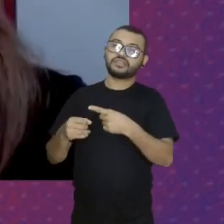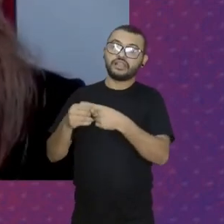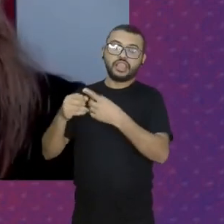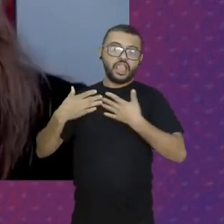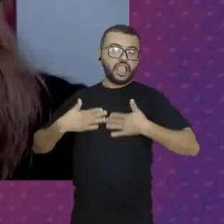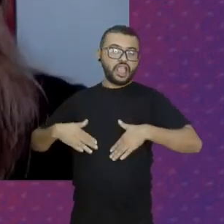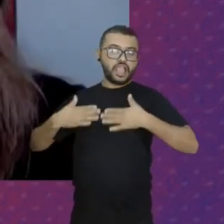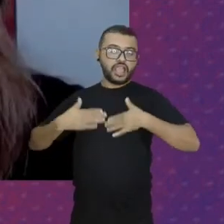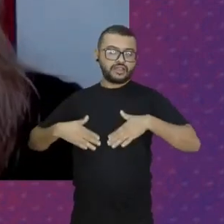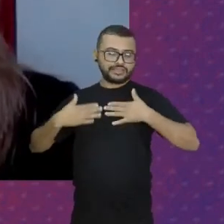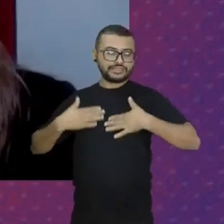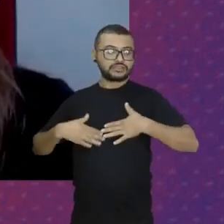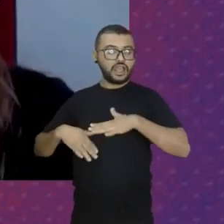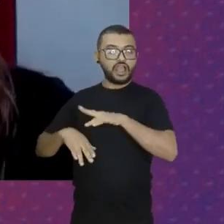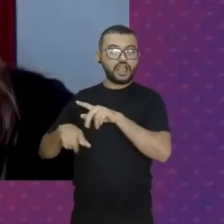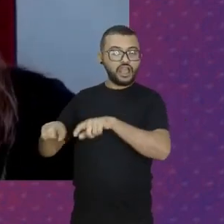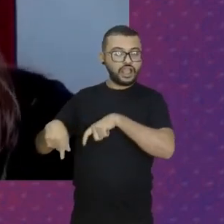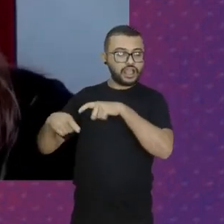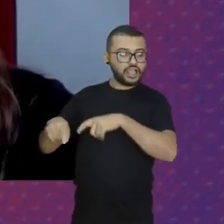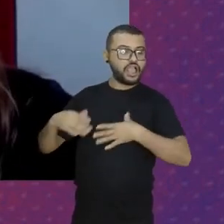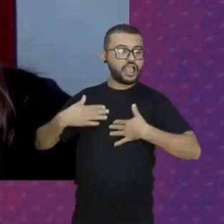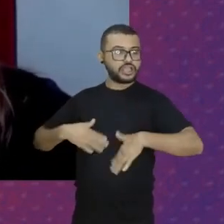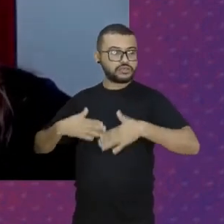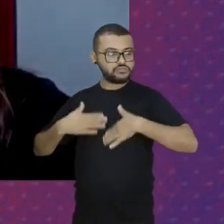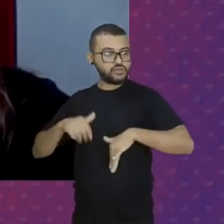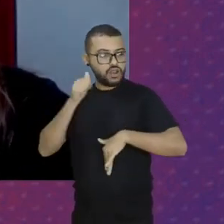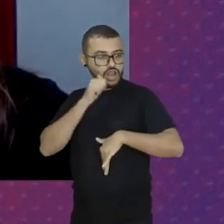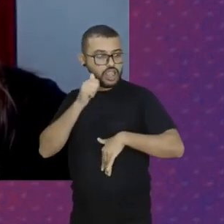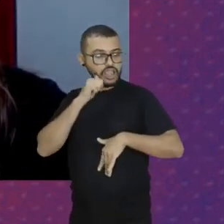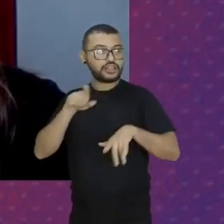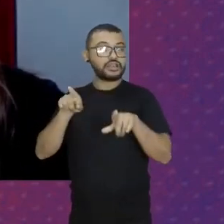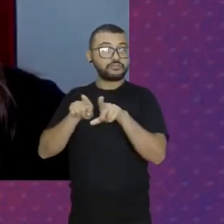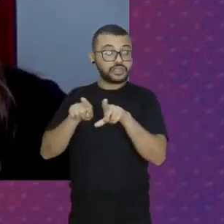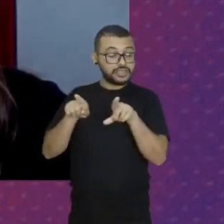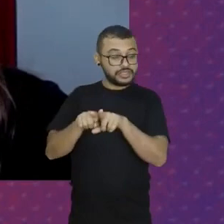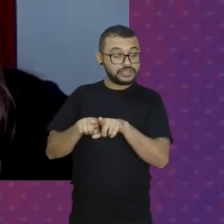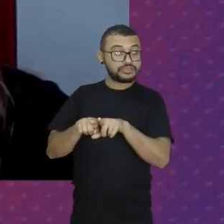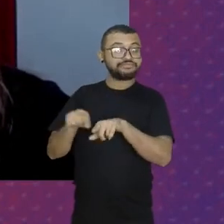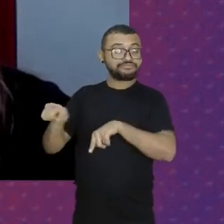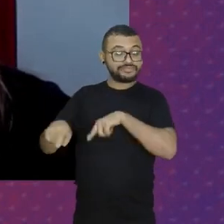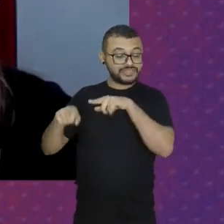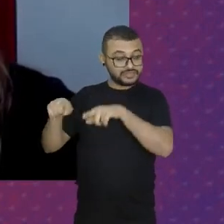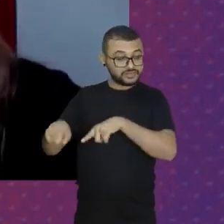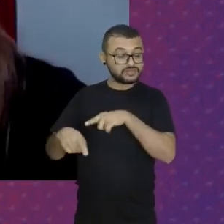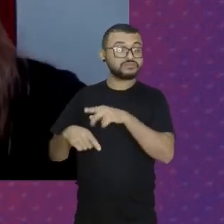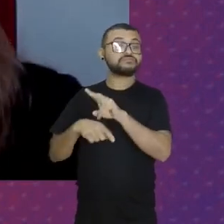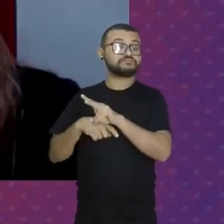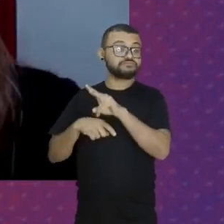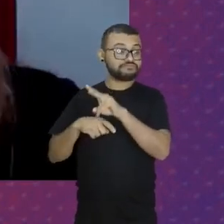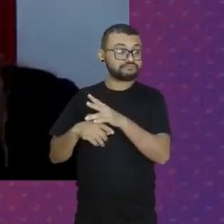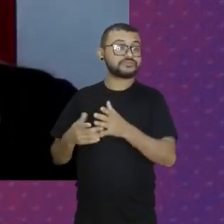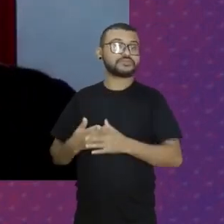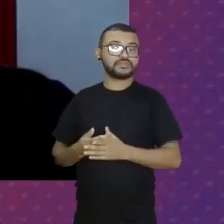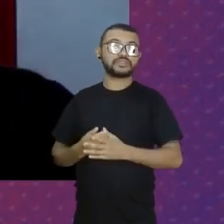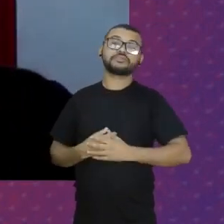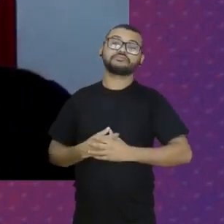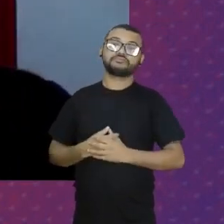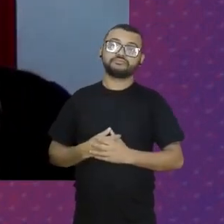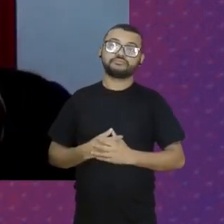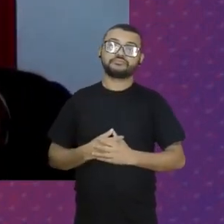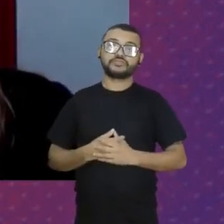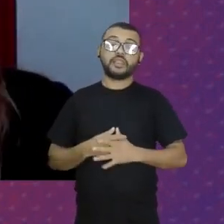também o trabalho, no trabalho das mulheres no campo, aí uma reserva de cuidados que pode ser acionada em